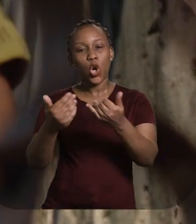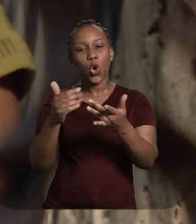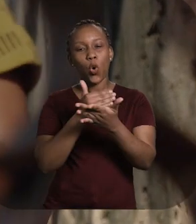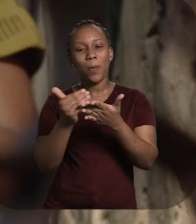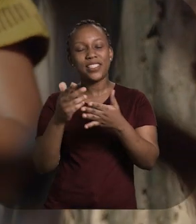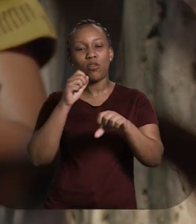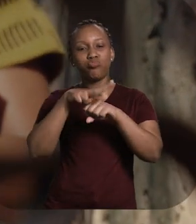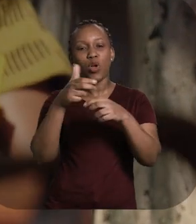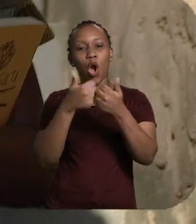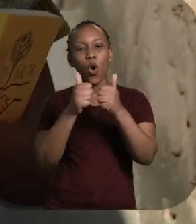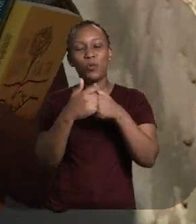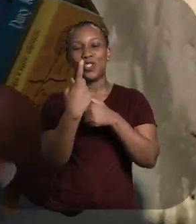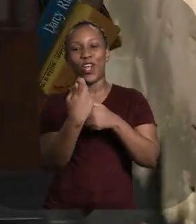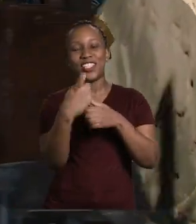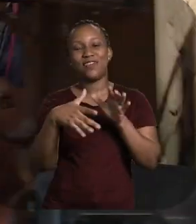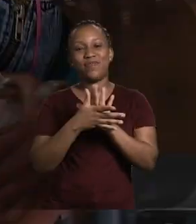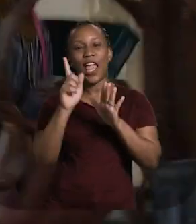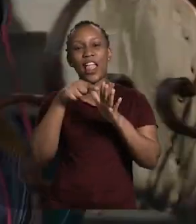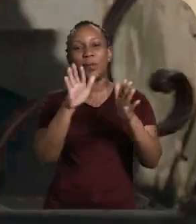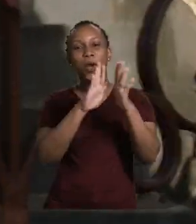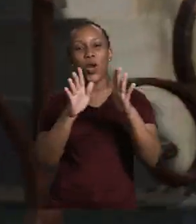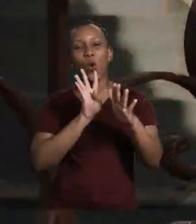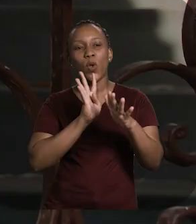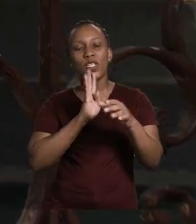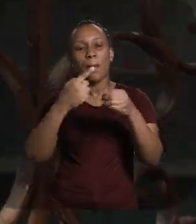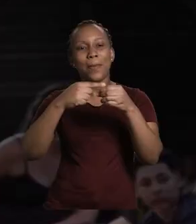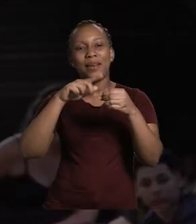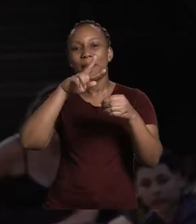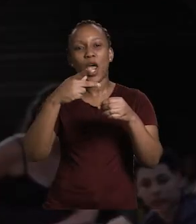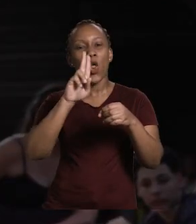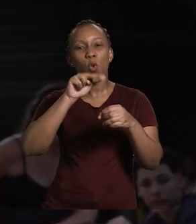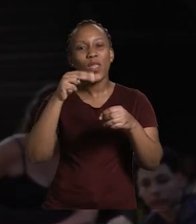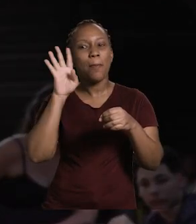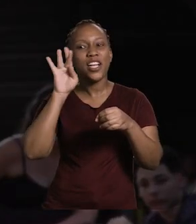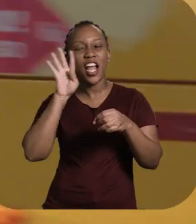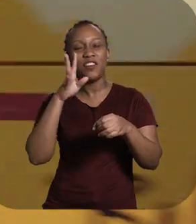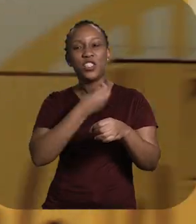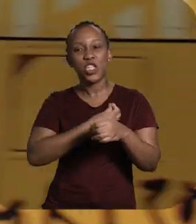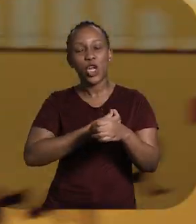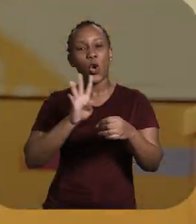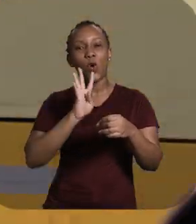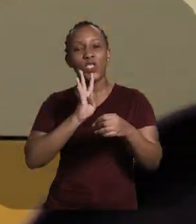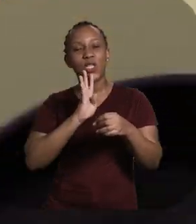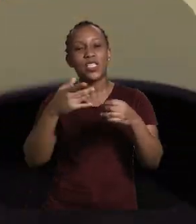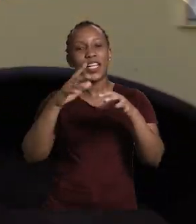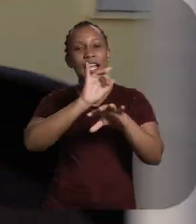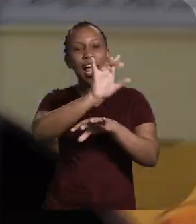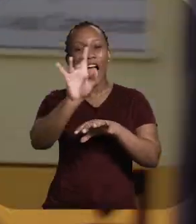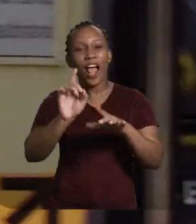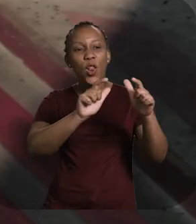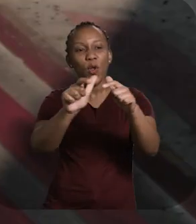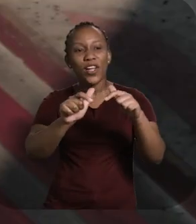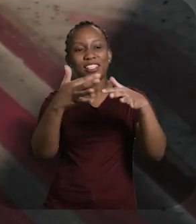Foi na adolescência que eu comecei a pegar ônibus sozinha. Nessa época, eu conheci uma BH que eu nem imaginava que existia. Foi quando eu comecei